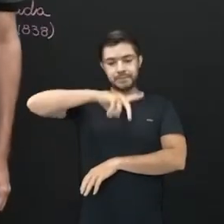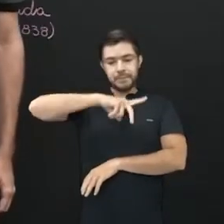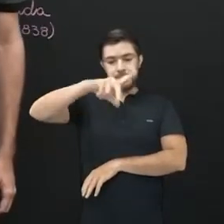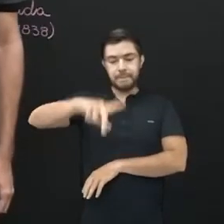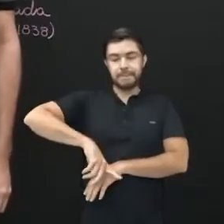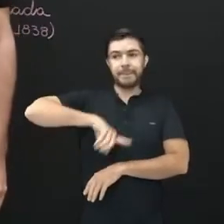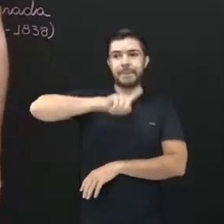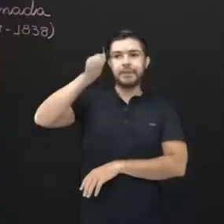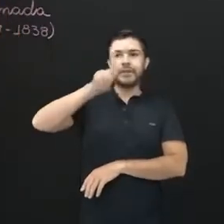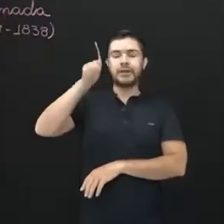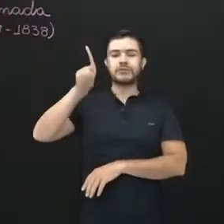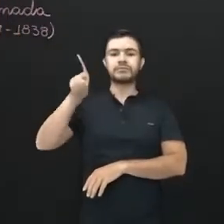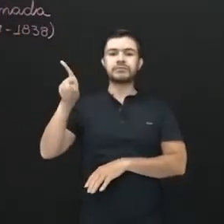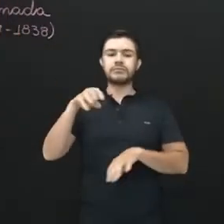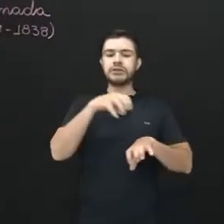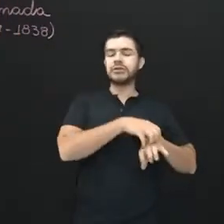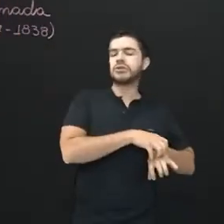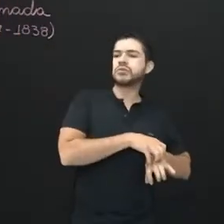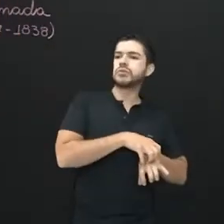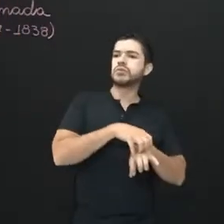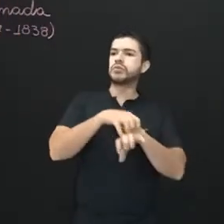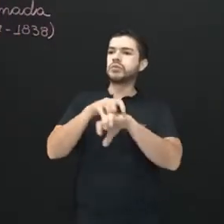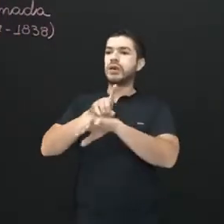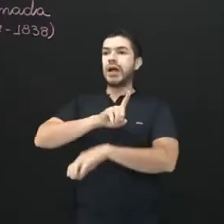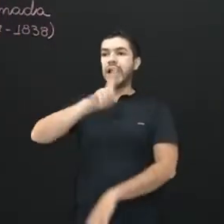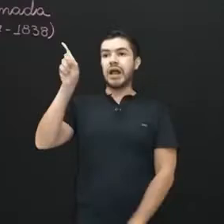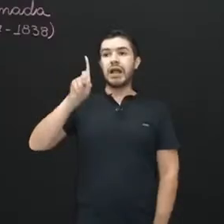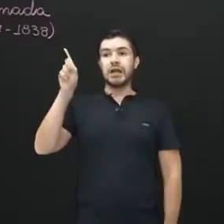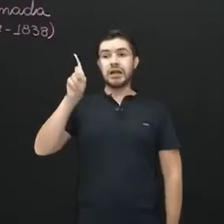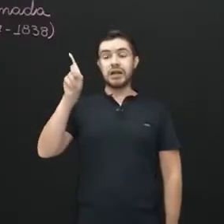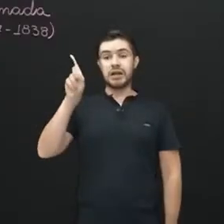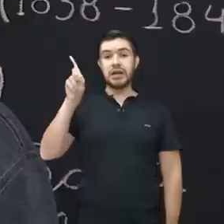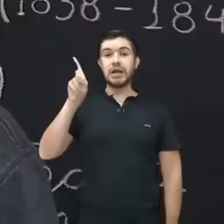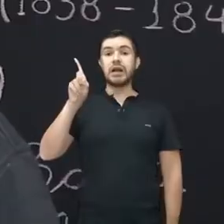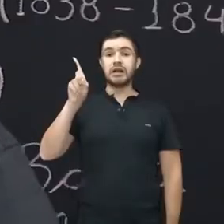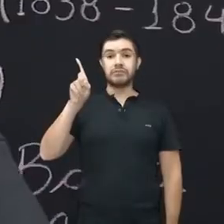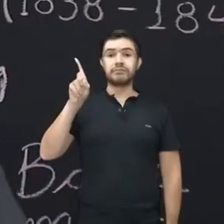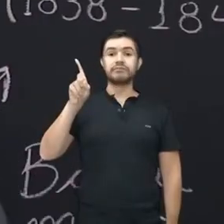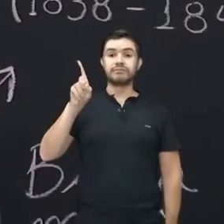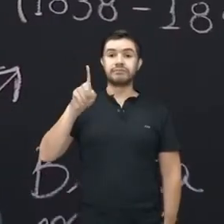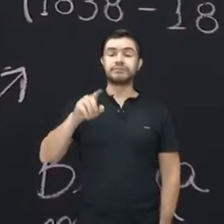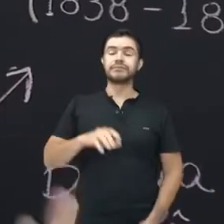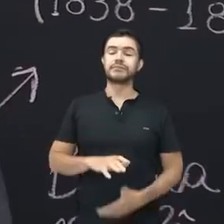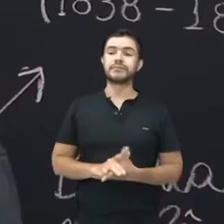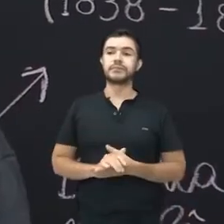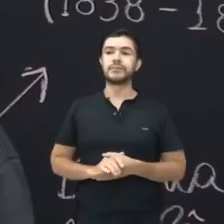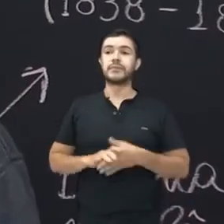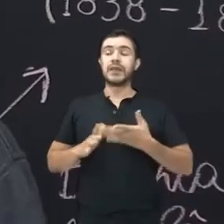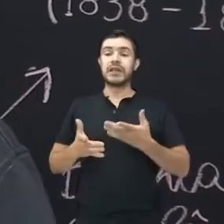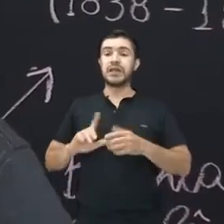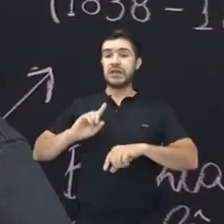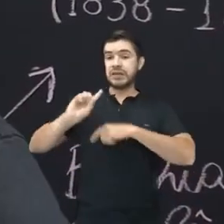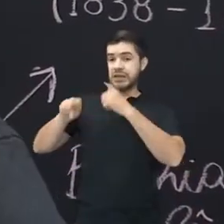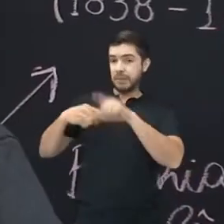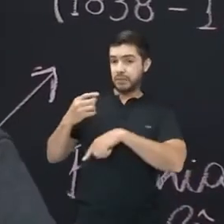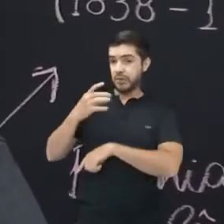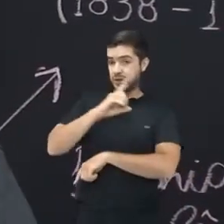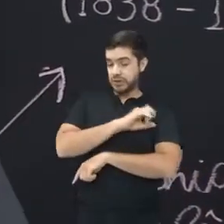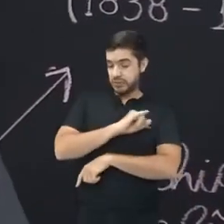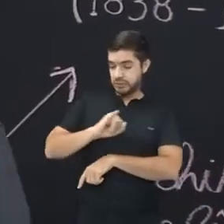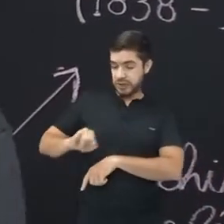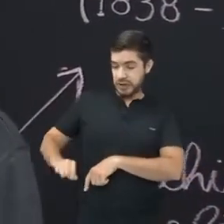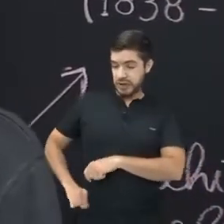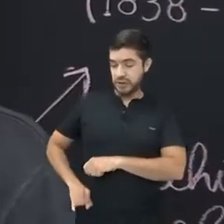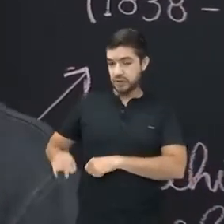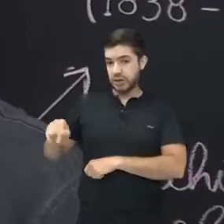I no Brasil e vai ser Dom Pedro IV, lá para os portugueses. Depois da abdicação de Dom Pedro I, depois que Dom Pedro